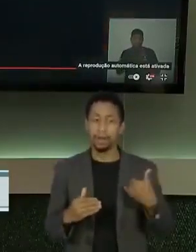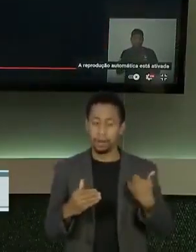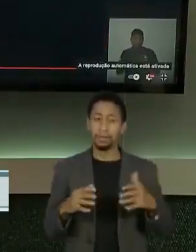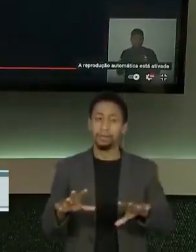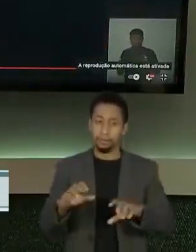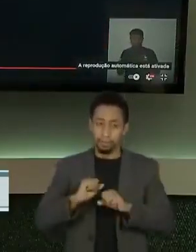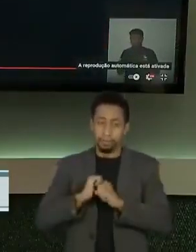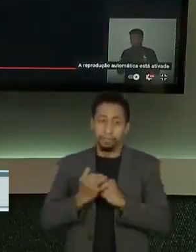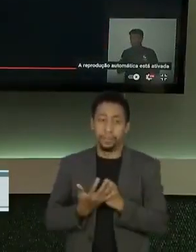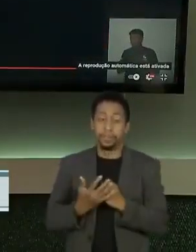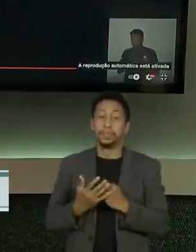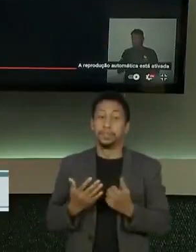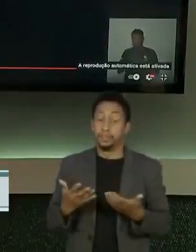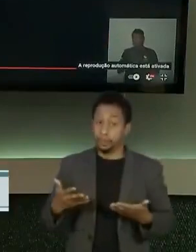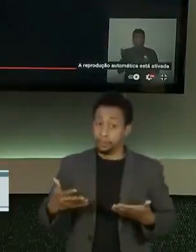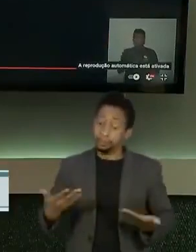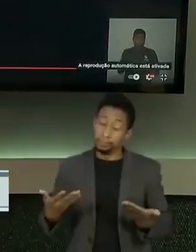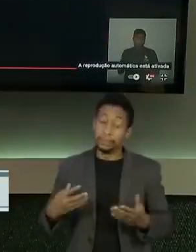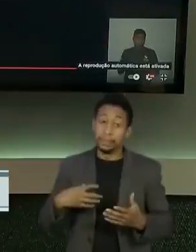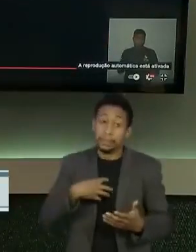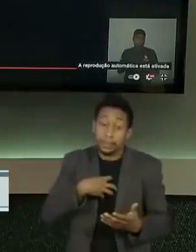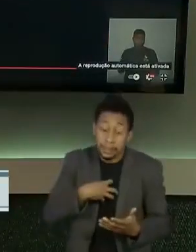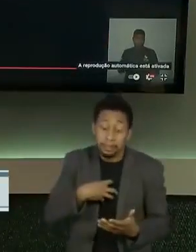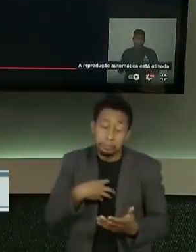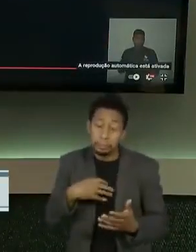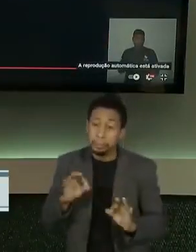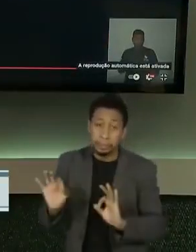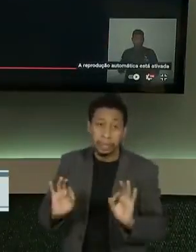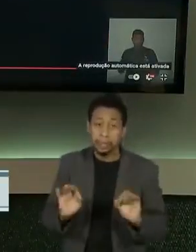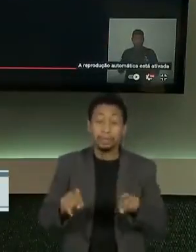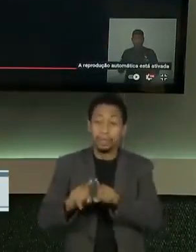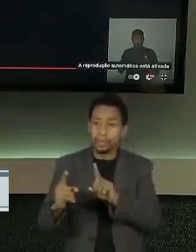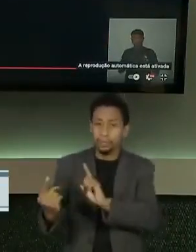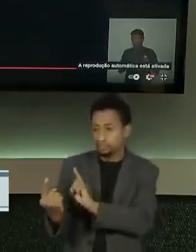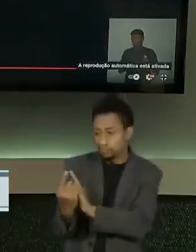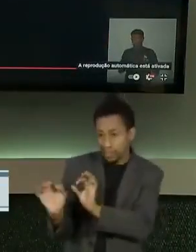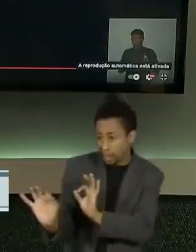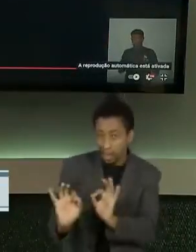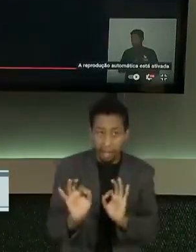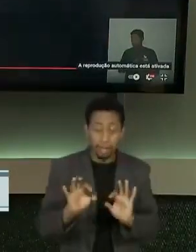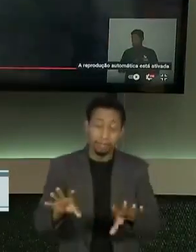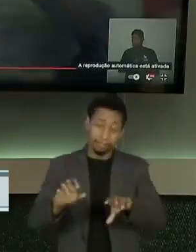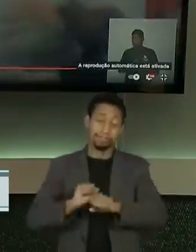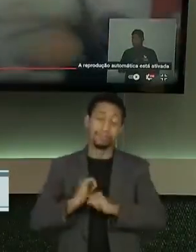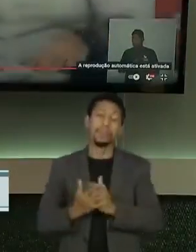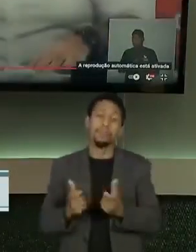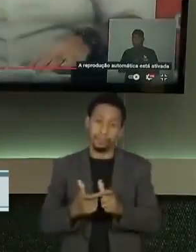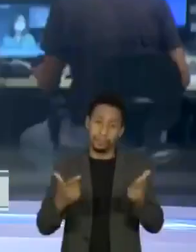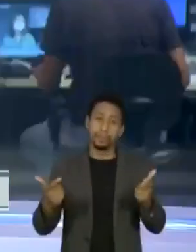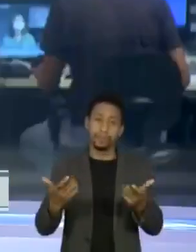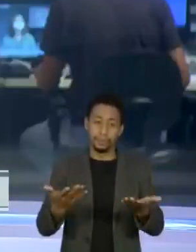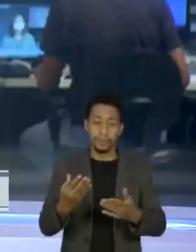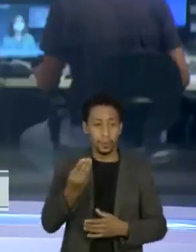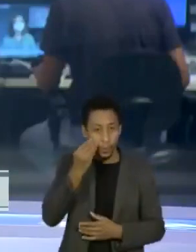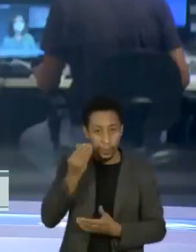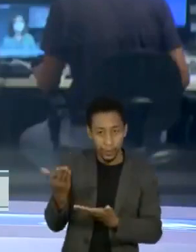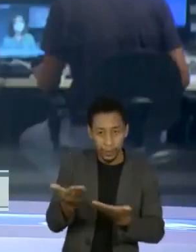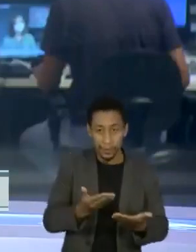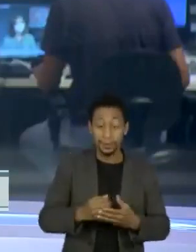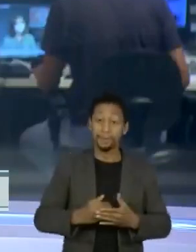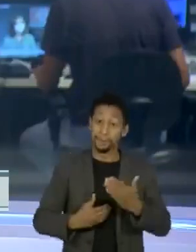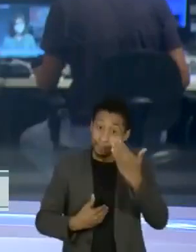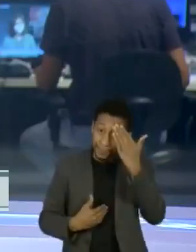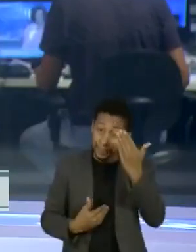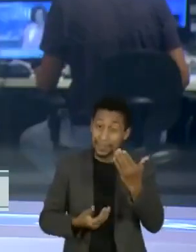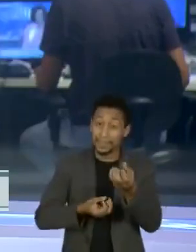e aquelas que declaram que não restringem nenhum tipo de contato também foram mais infectadas, Joyce. Obrigada,